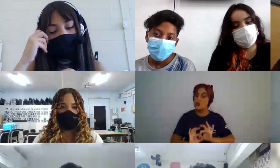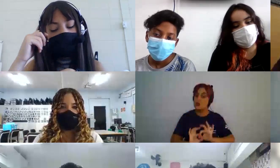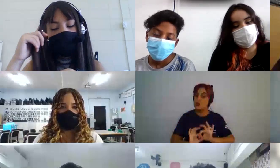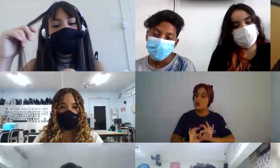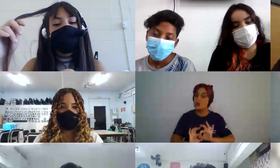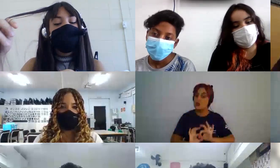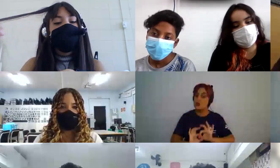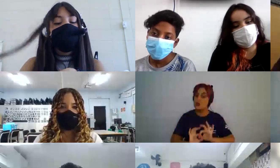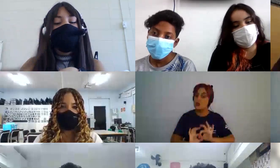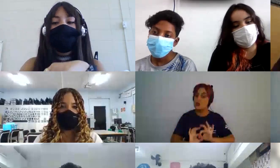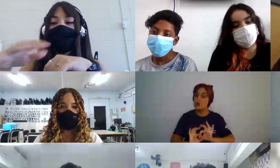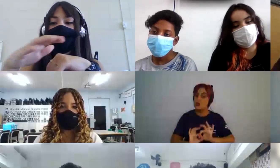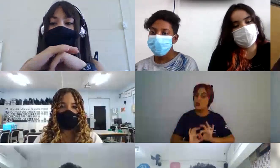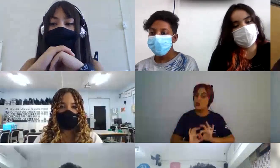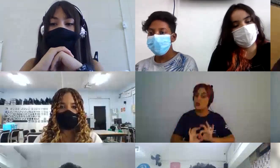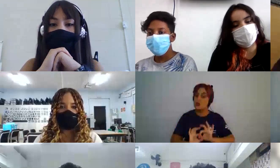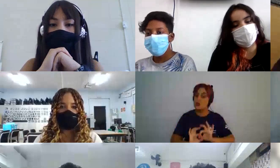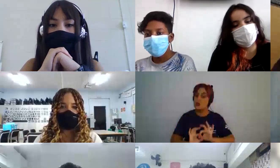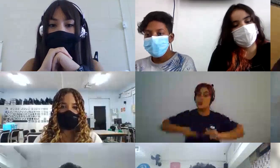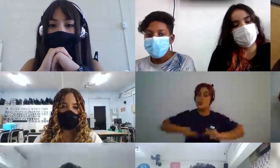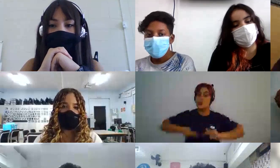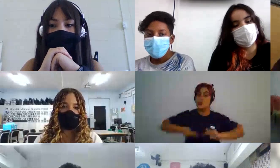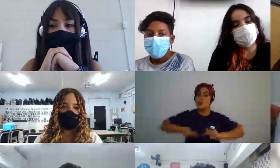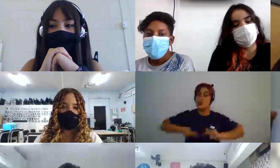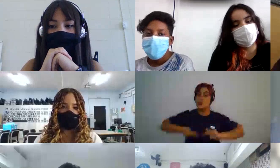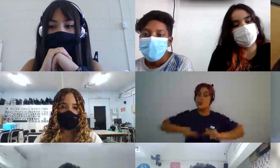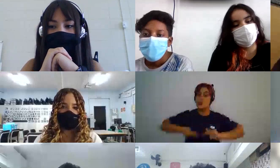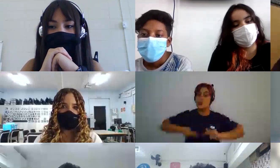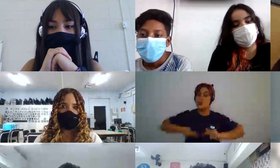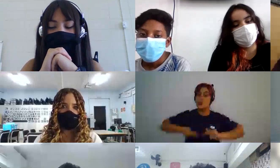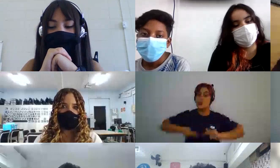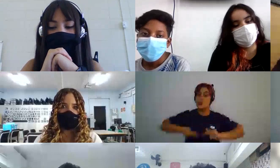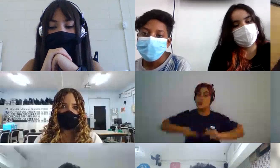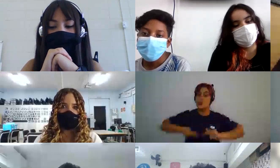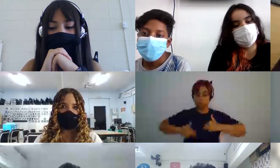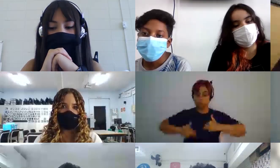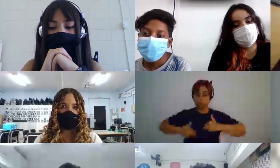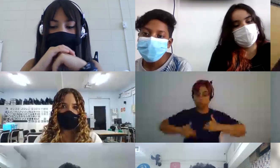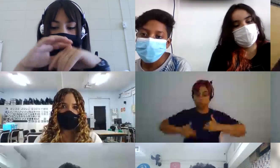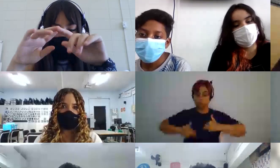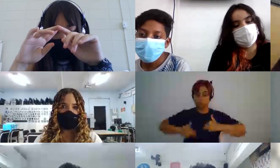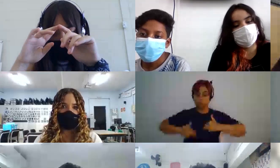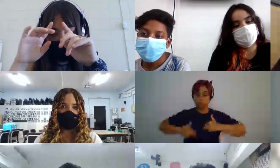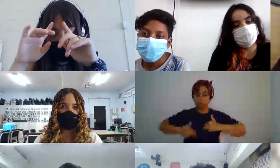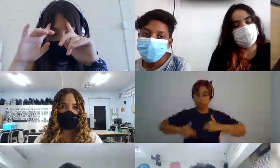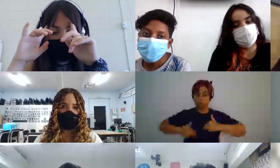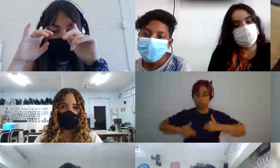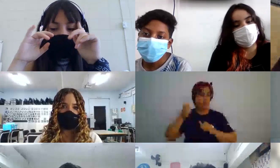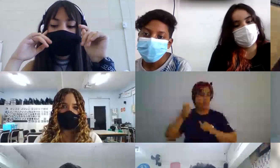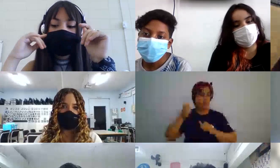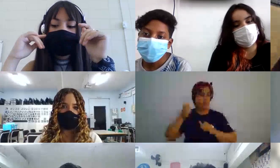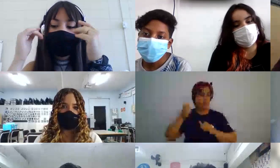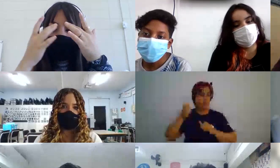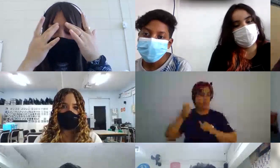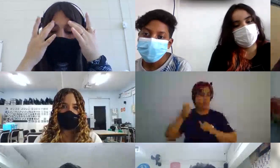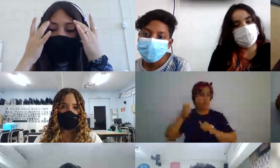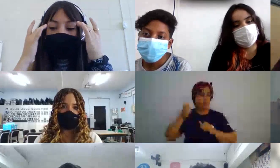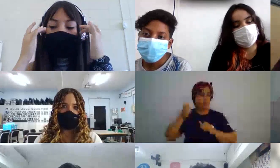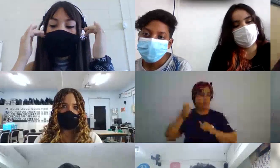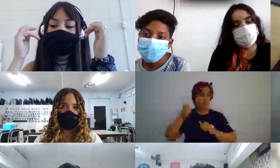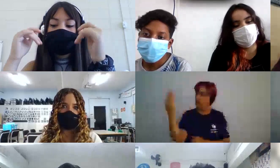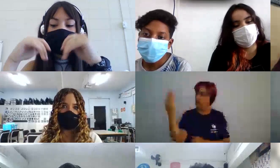de hormônios que está fazendo o seu corpo transformar. Eu não sei se vocês ficam muito na frente do espelho, imagino que